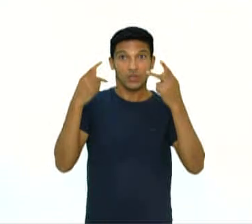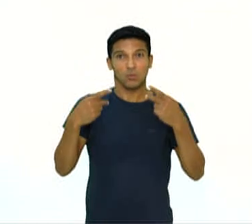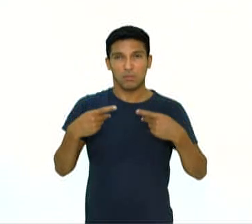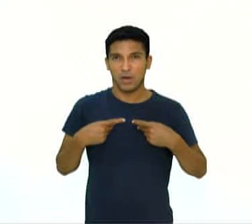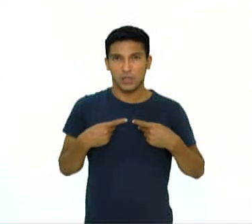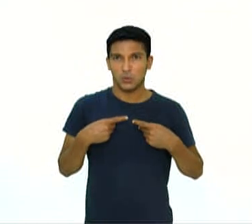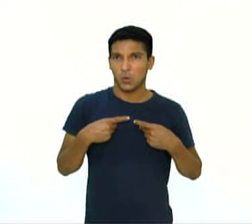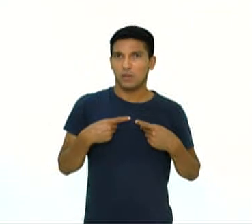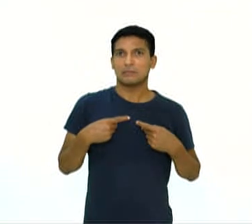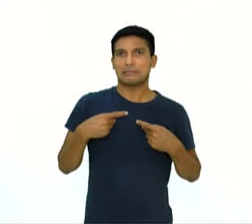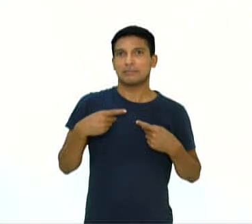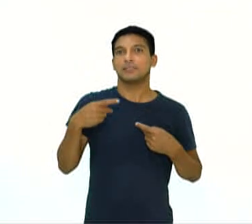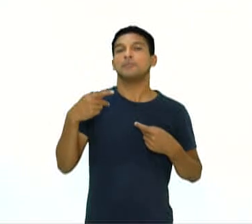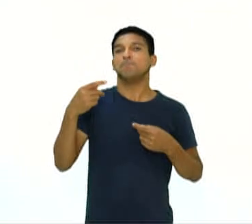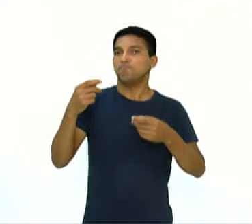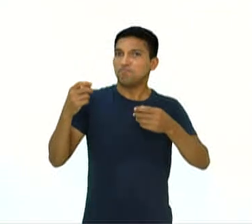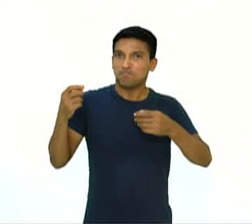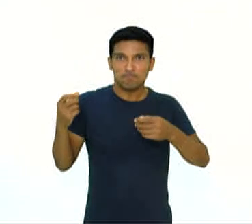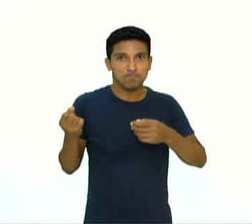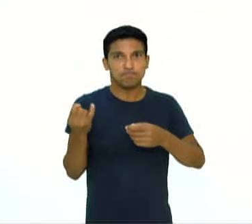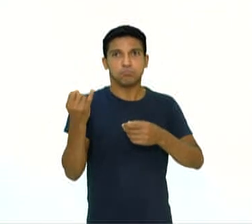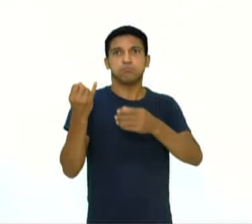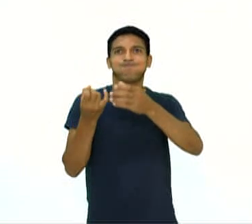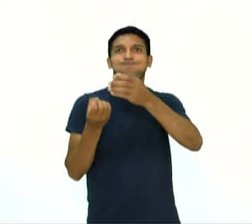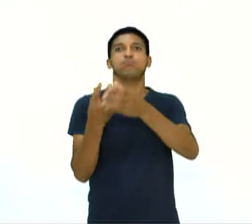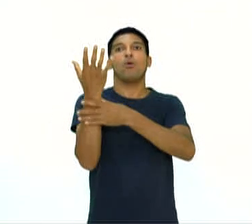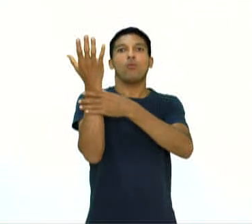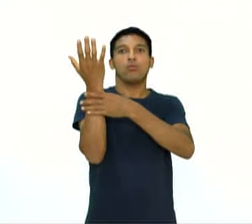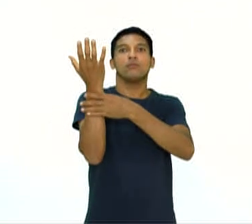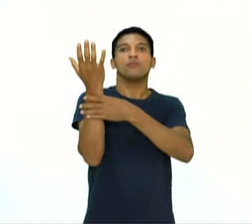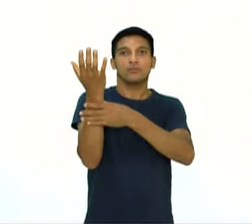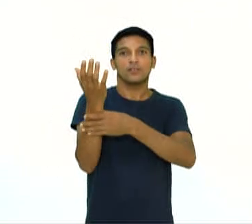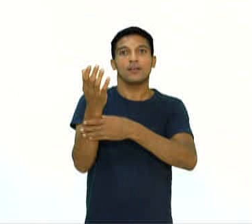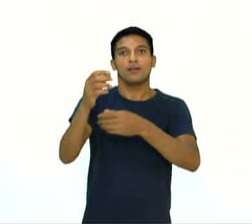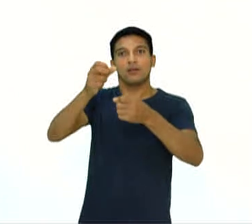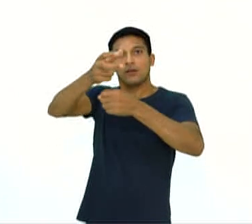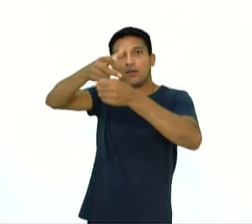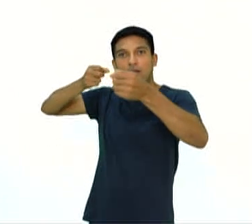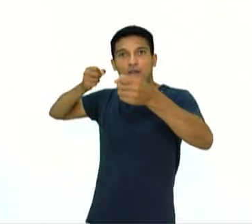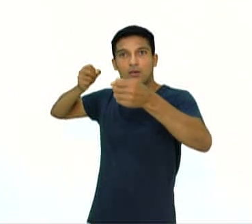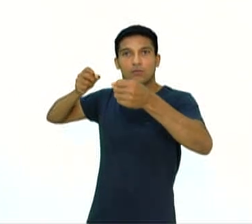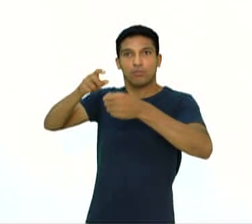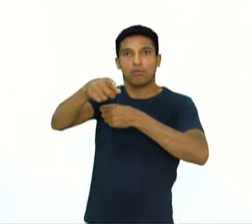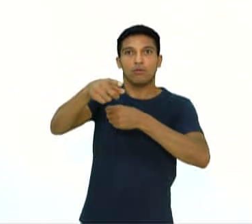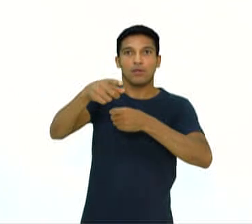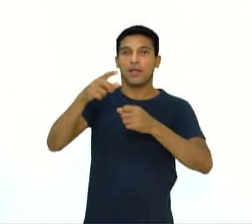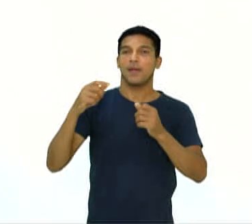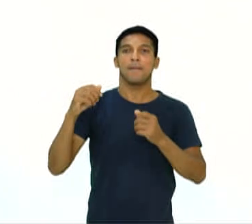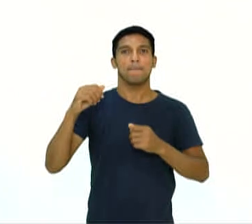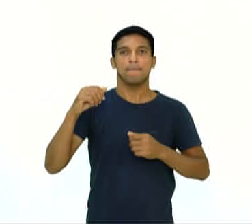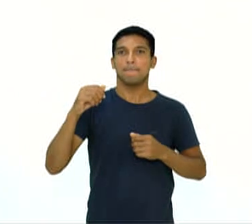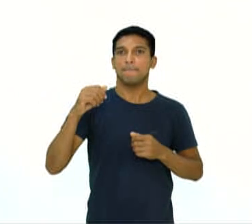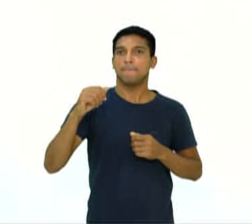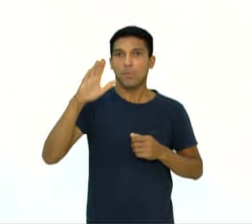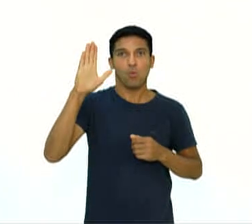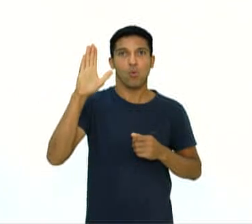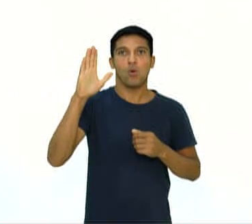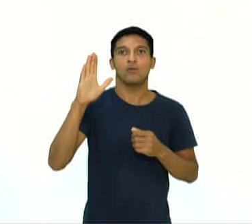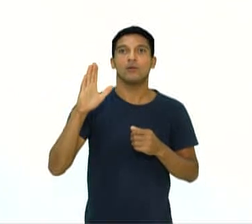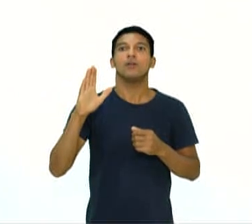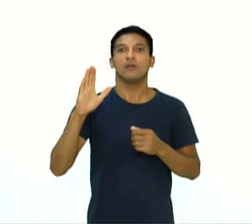Veja que interessante, né? Utilizado por um longo período da história como arma, tanto